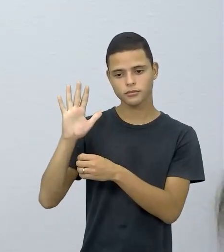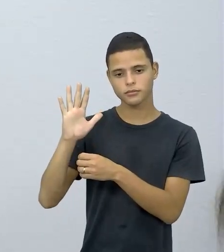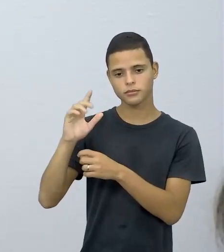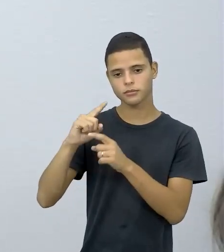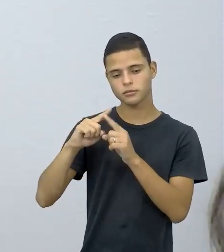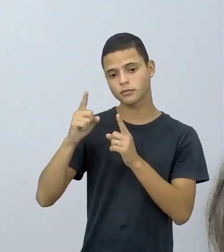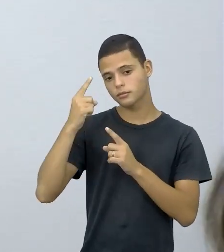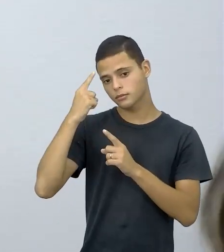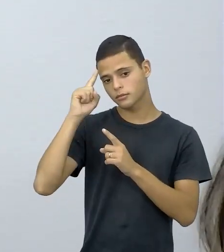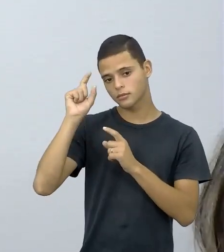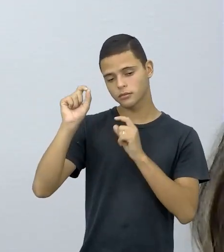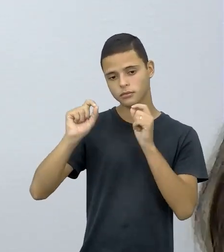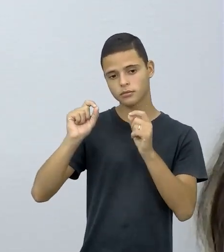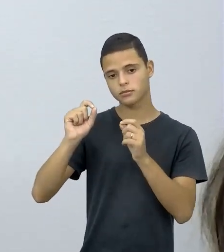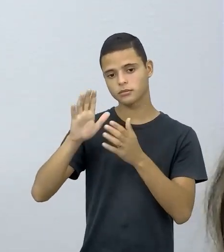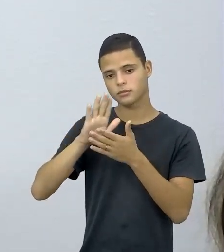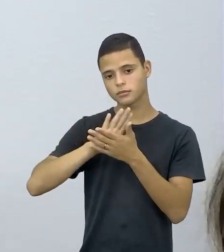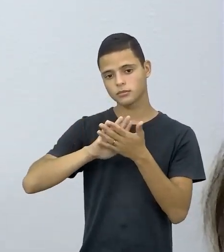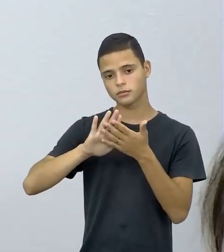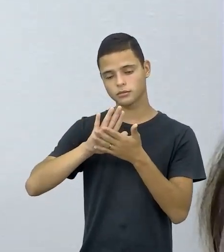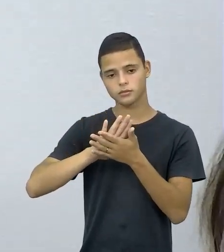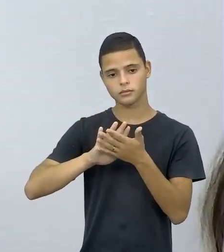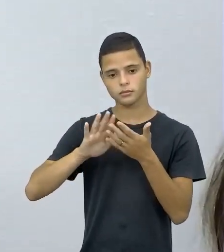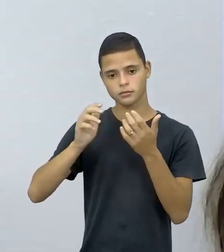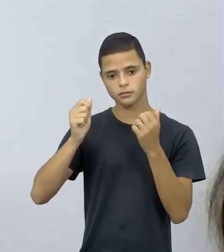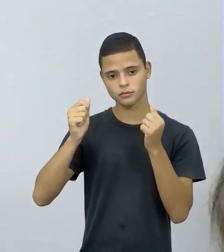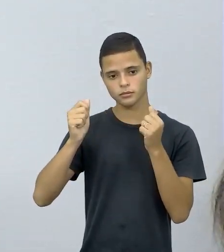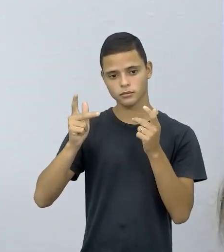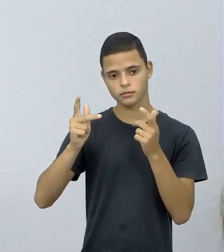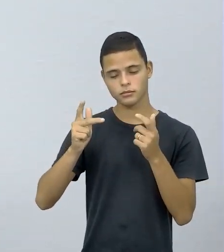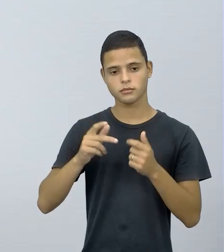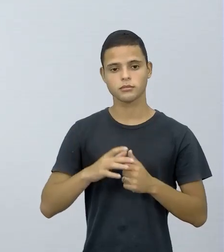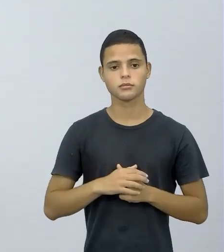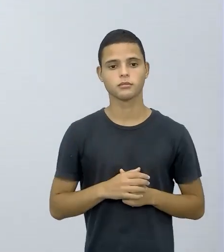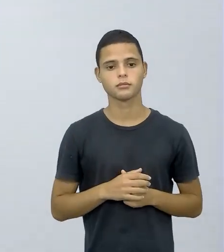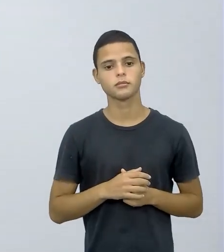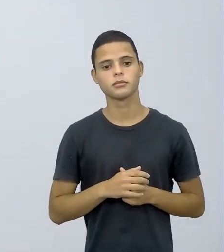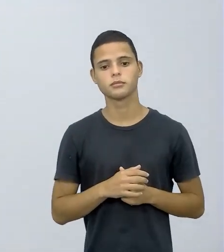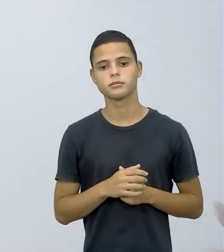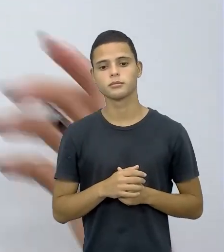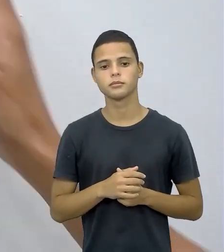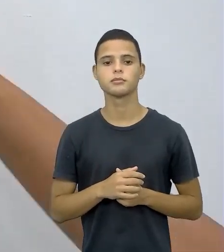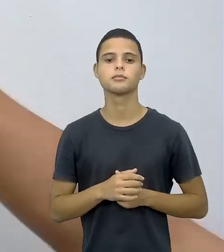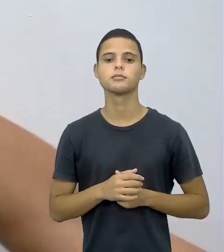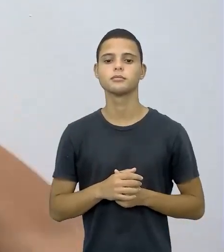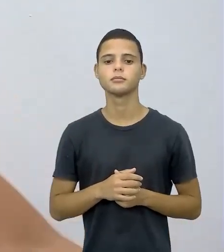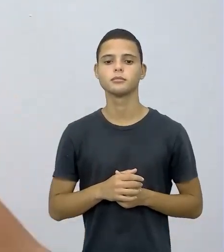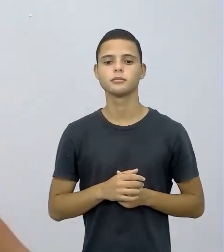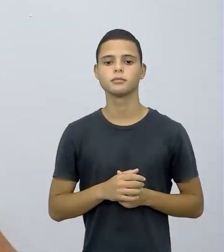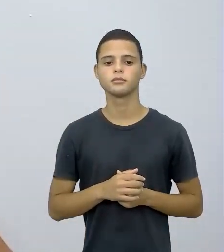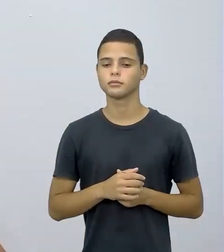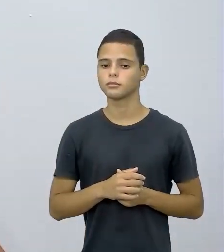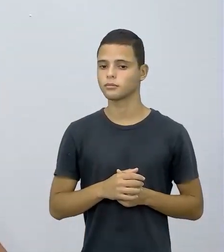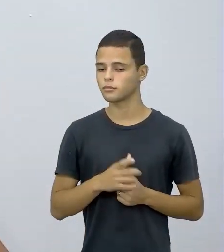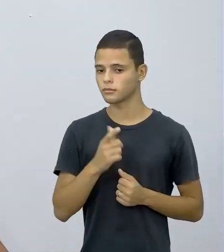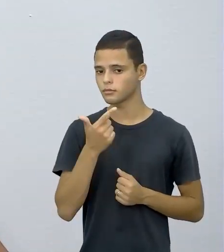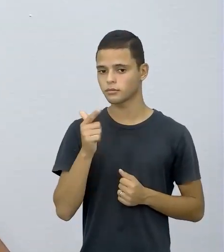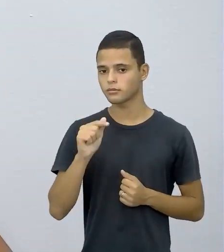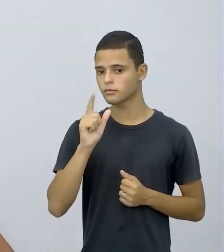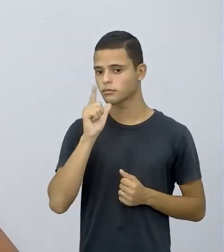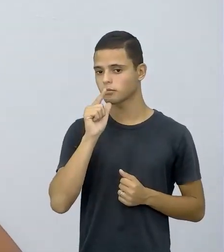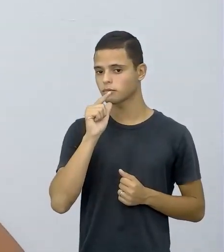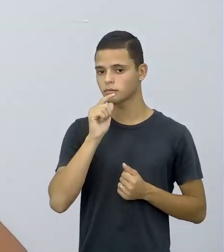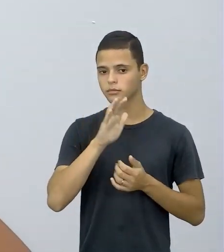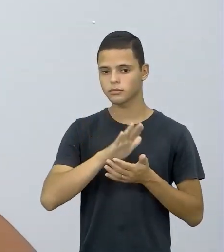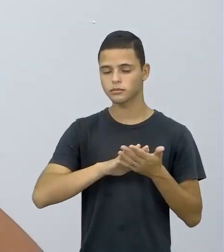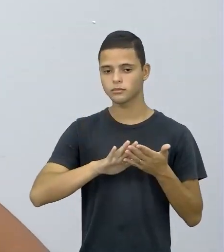o ideal é que você não deixe ar aí, você fecha toda essa mangueira, tá bom? Fica bem visível, né? Muito bem. Esta não é a bolha de água, tá certo?